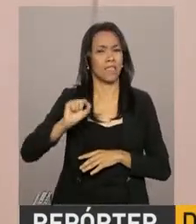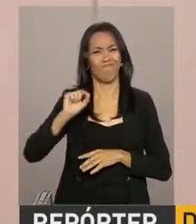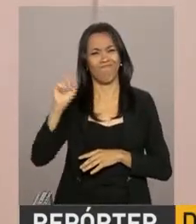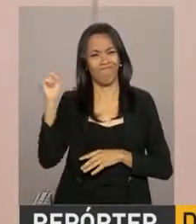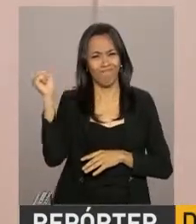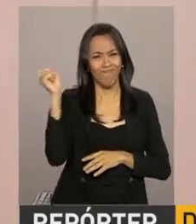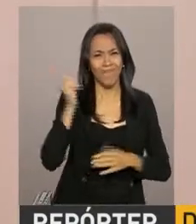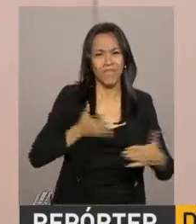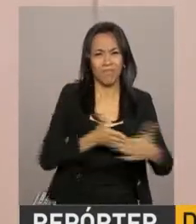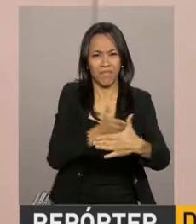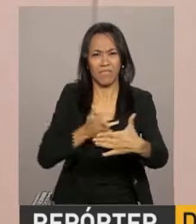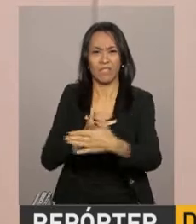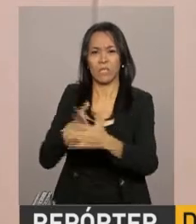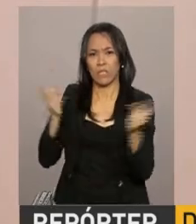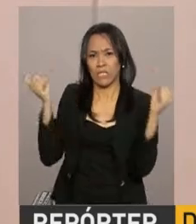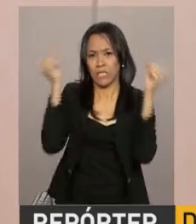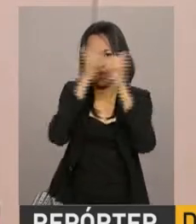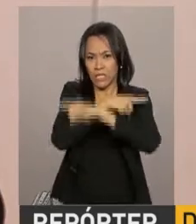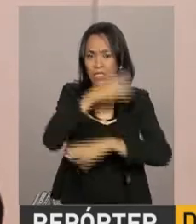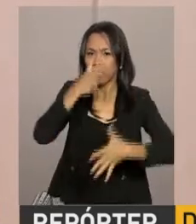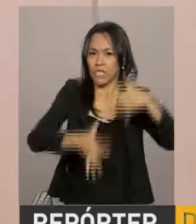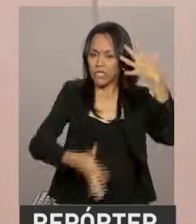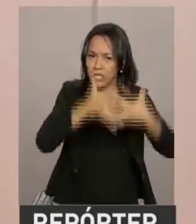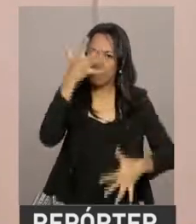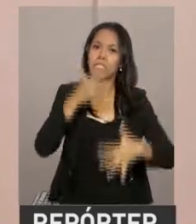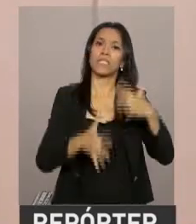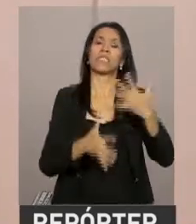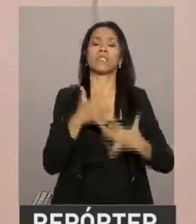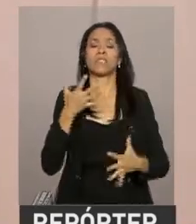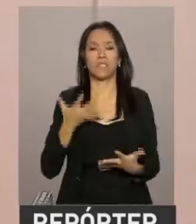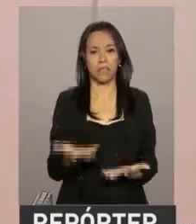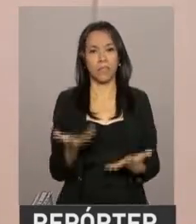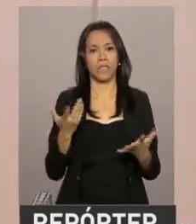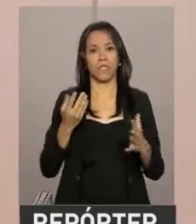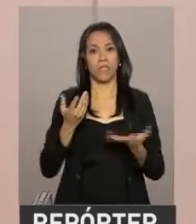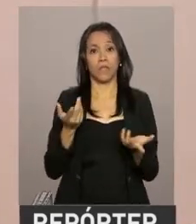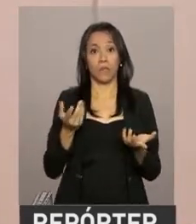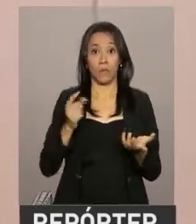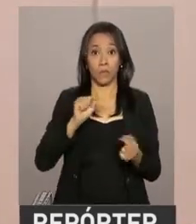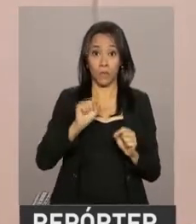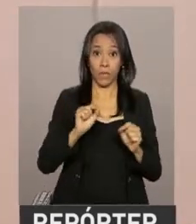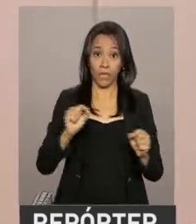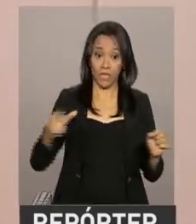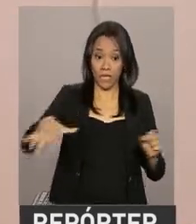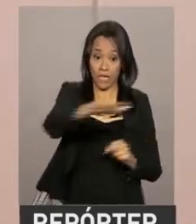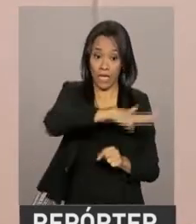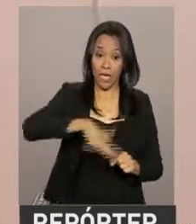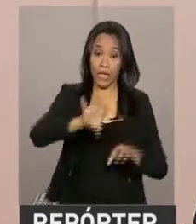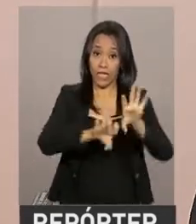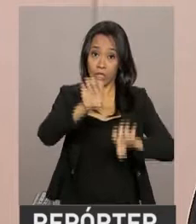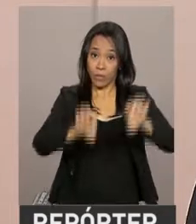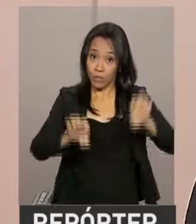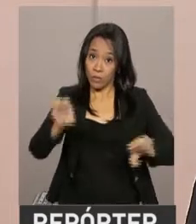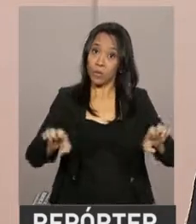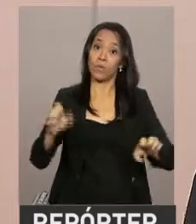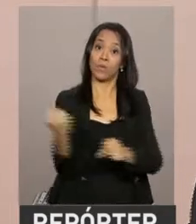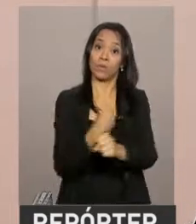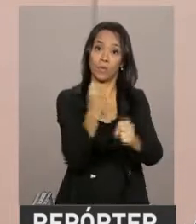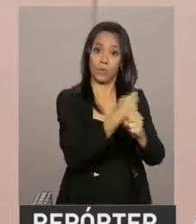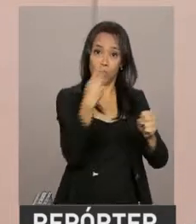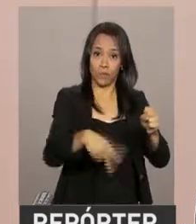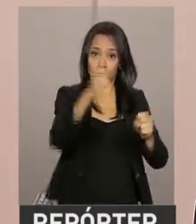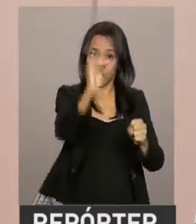barreiras que atrapalham o investimento da infraestrutura e em particular